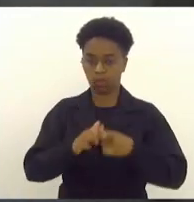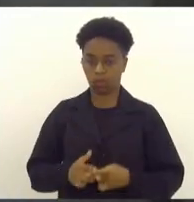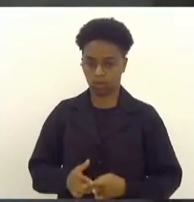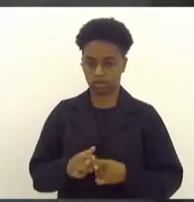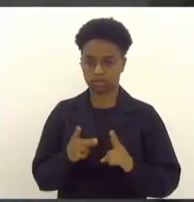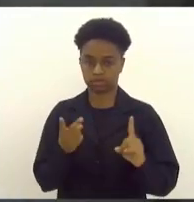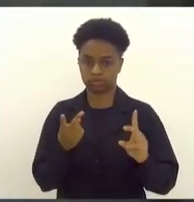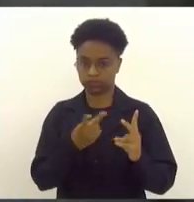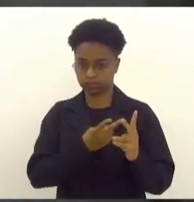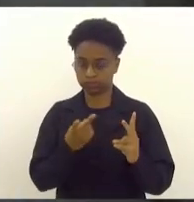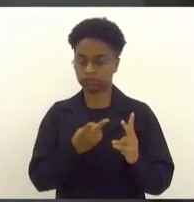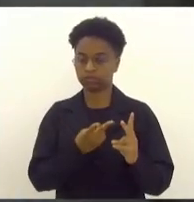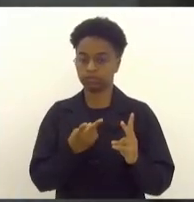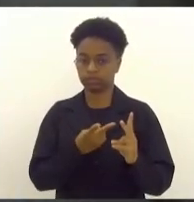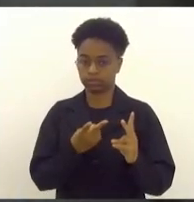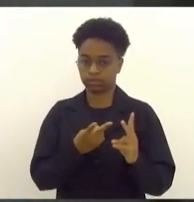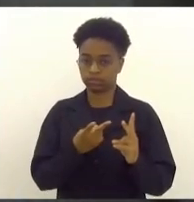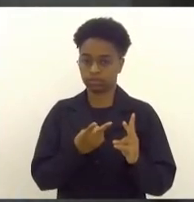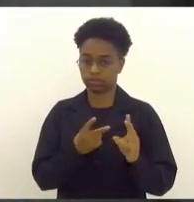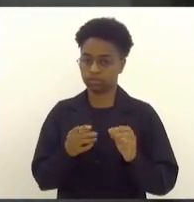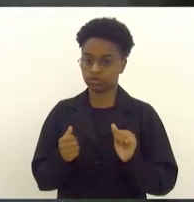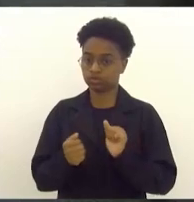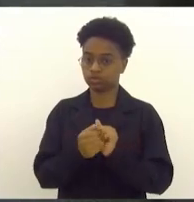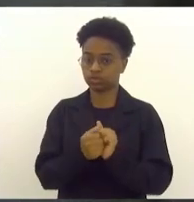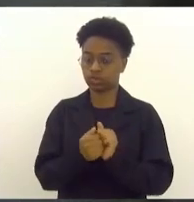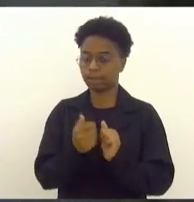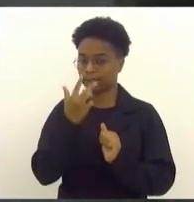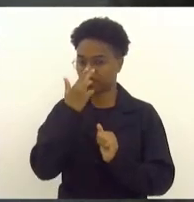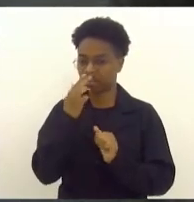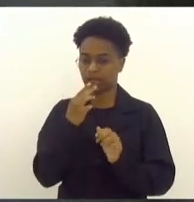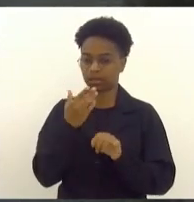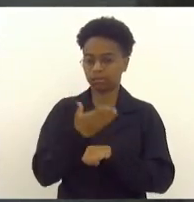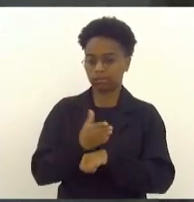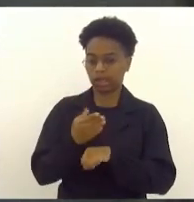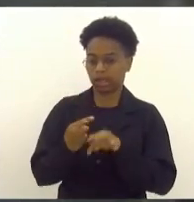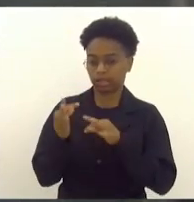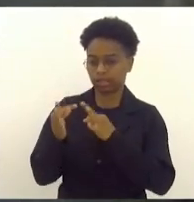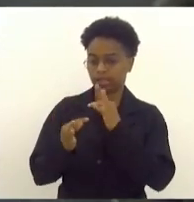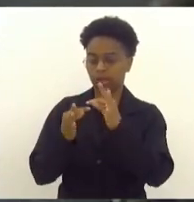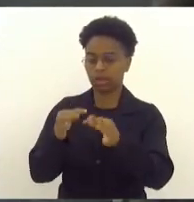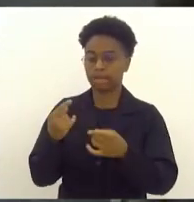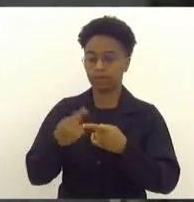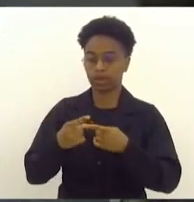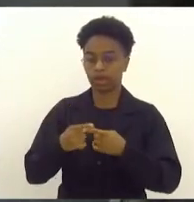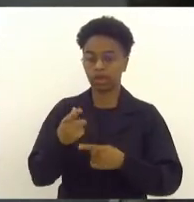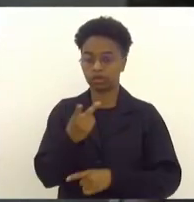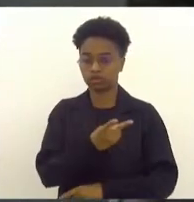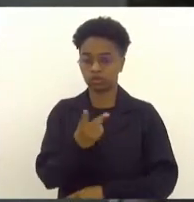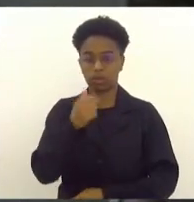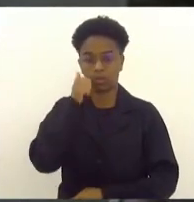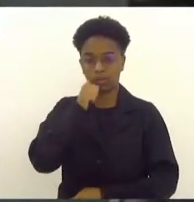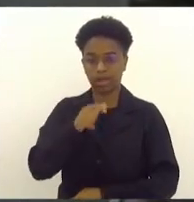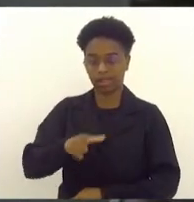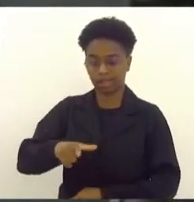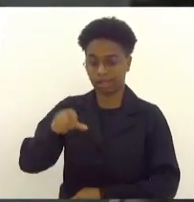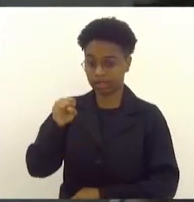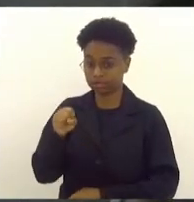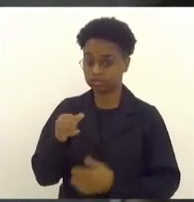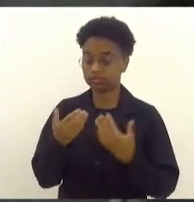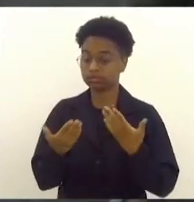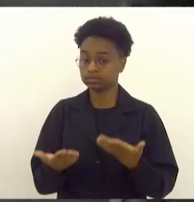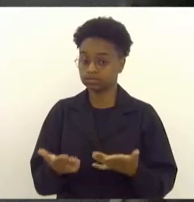como terapeuta como uma prática terapêutica porque são mulheres lésbicas e que portanto